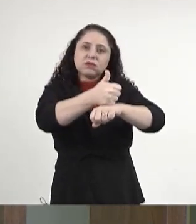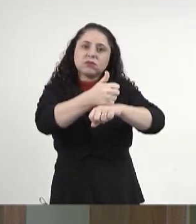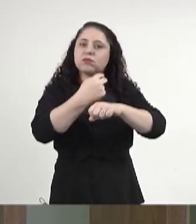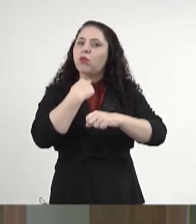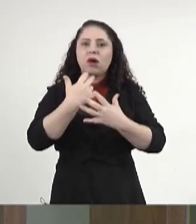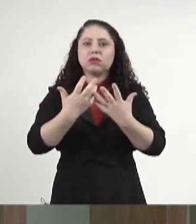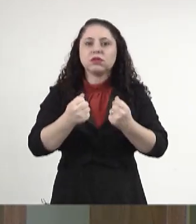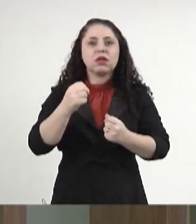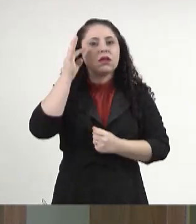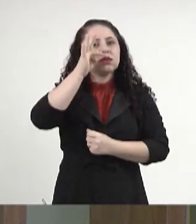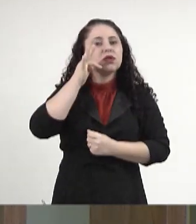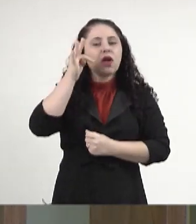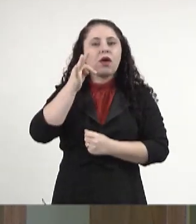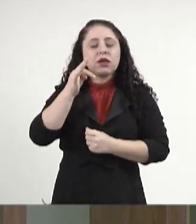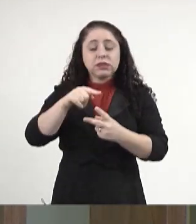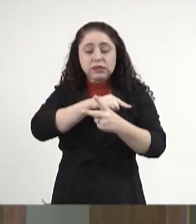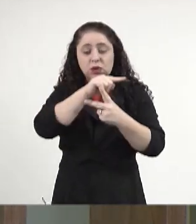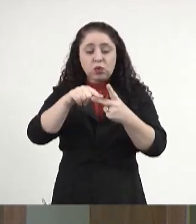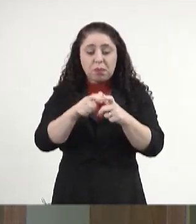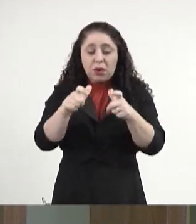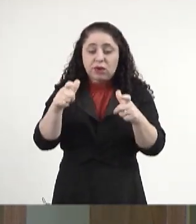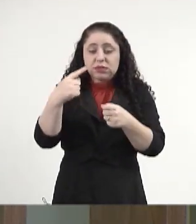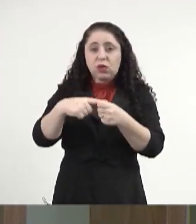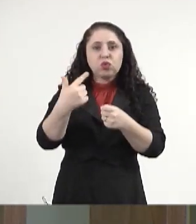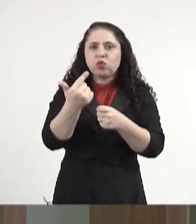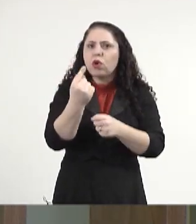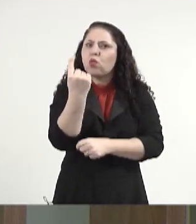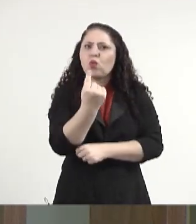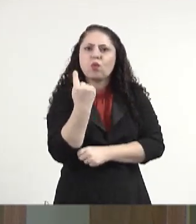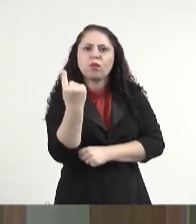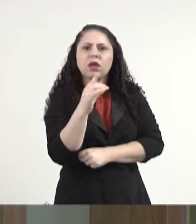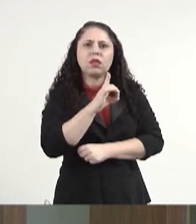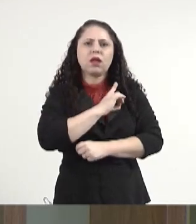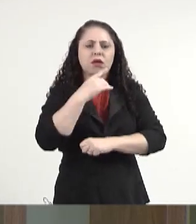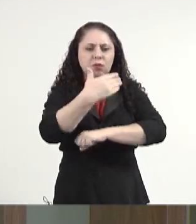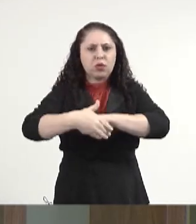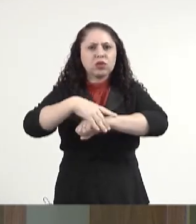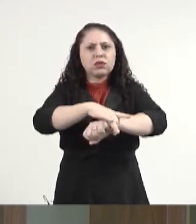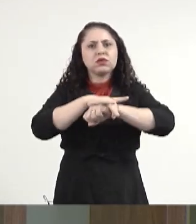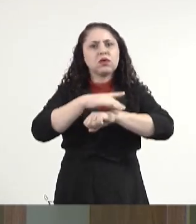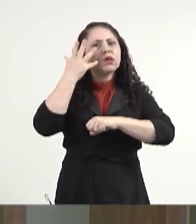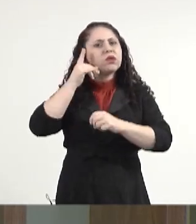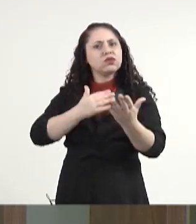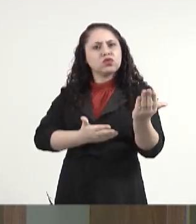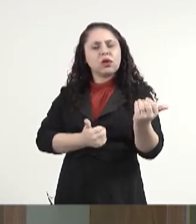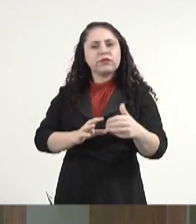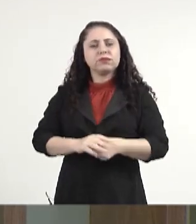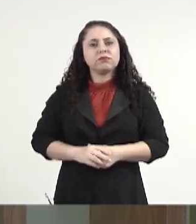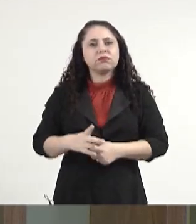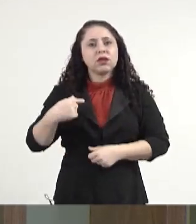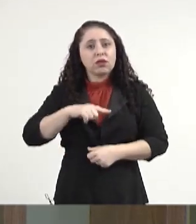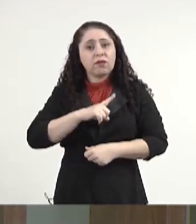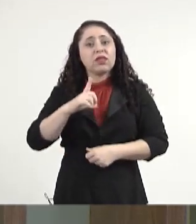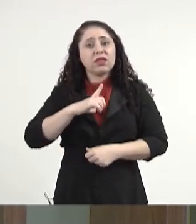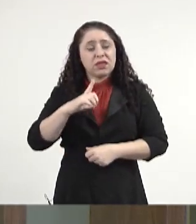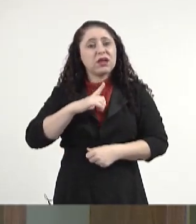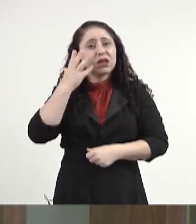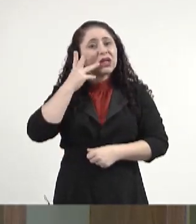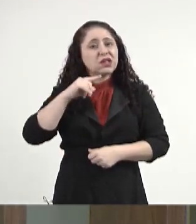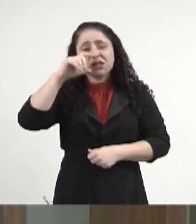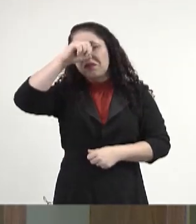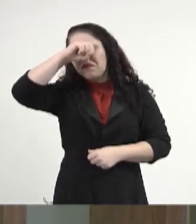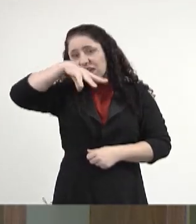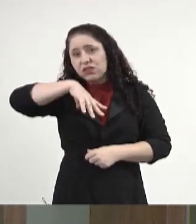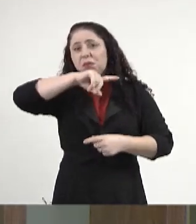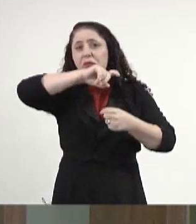Tiago, é que a segunda maior cidade de Mato Grosso do Sul não há uma delegacia de proteção à criança e adolescente. Então, quer dizer, nós estamos tendo nossas crianças vítimas